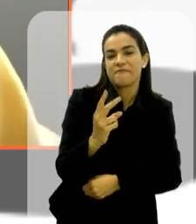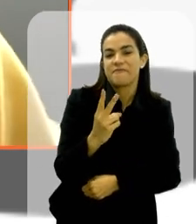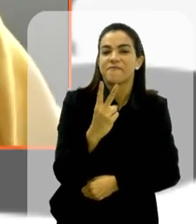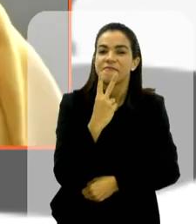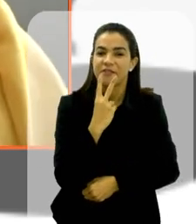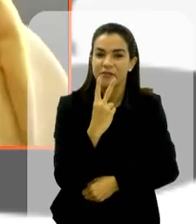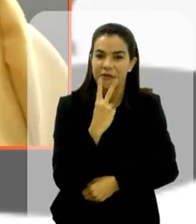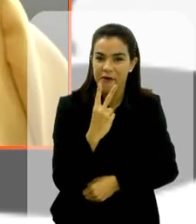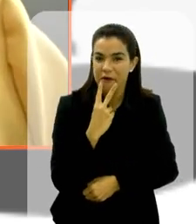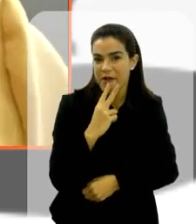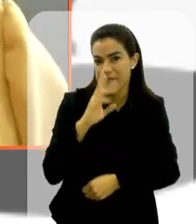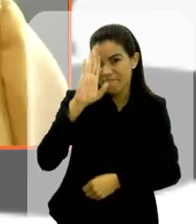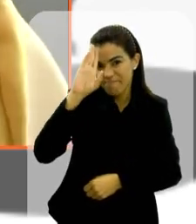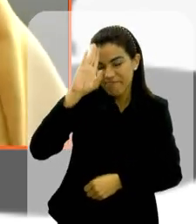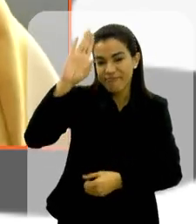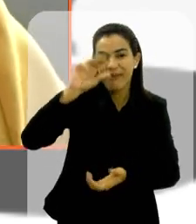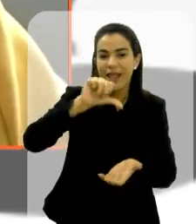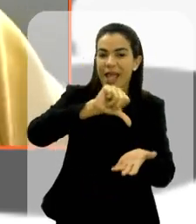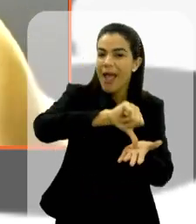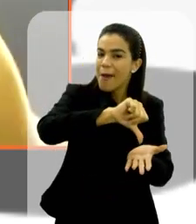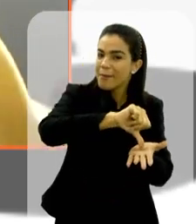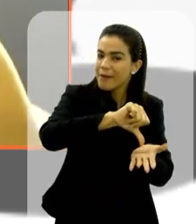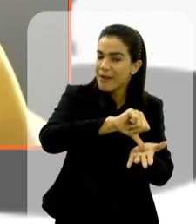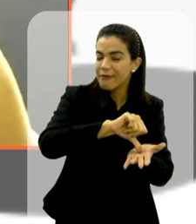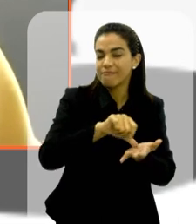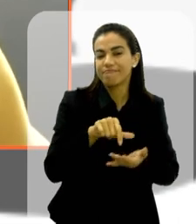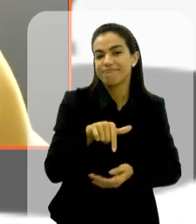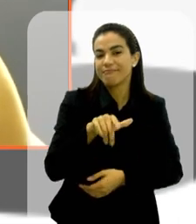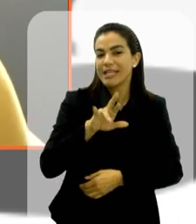província da época, né? E aí,